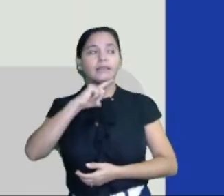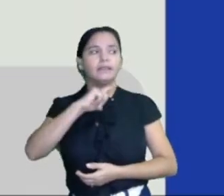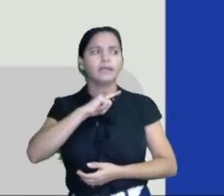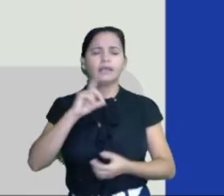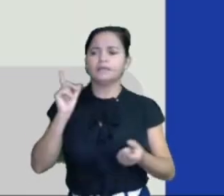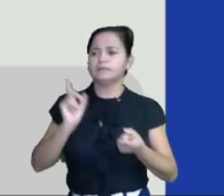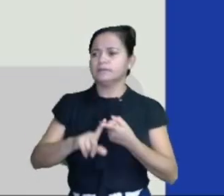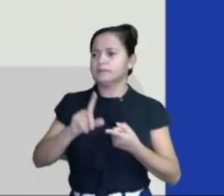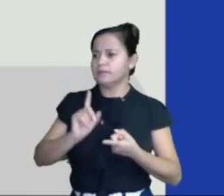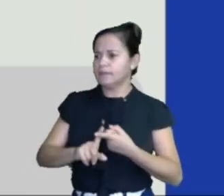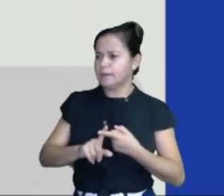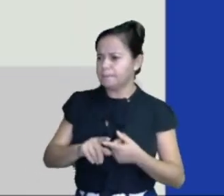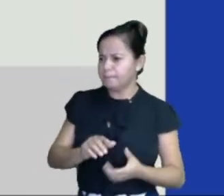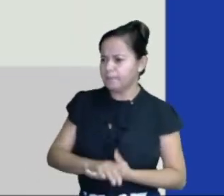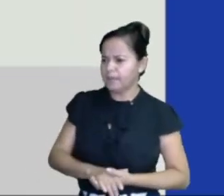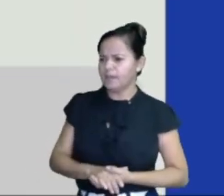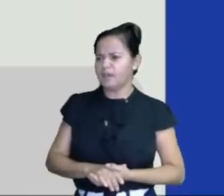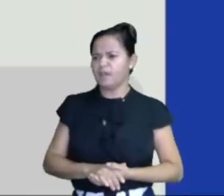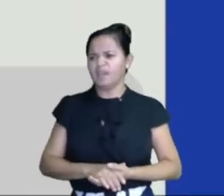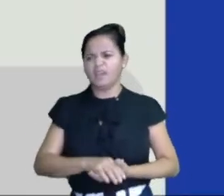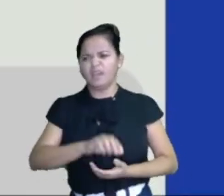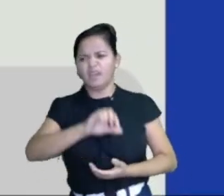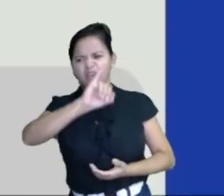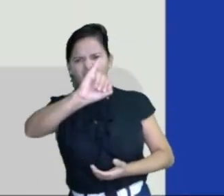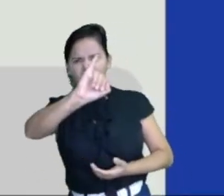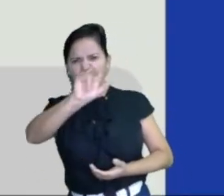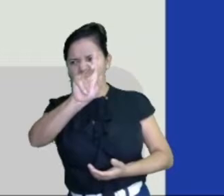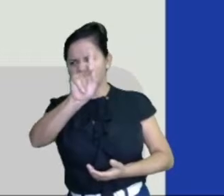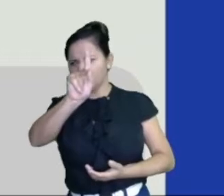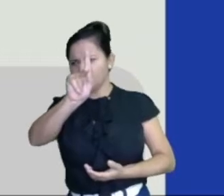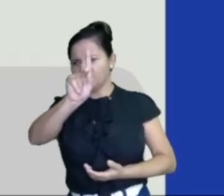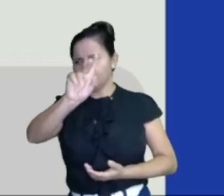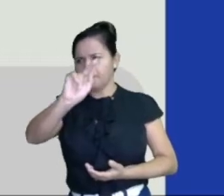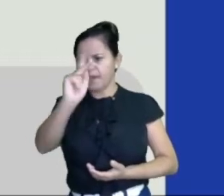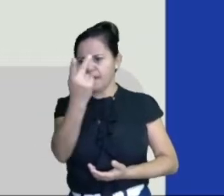IPHAN. Que é IPHAN? Que danada é isso, professora? IPHAN,